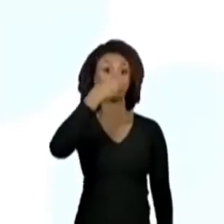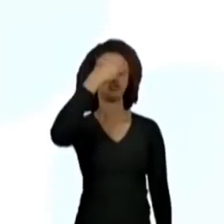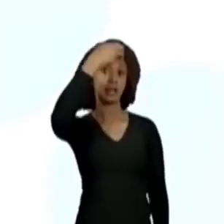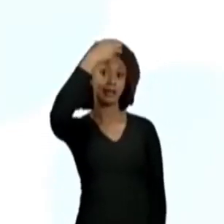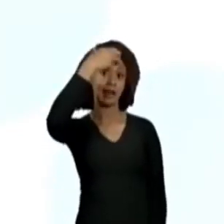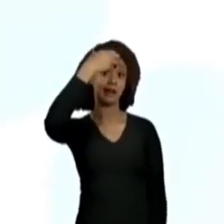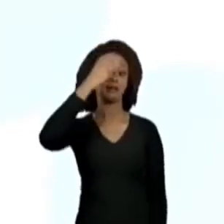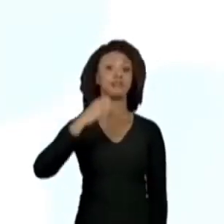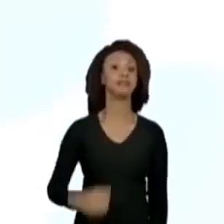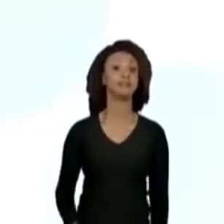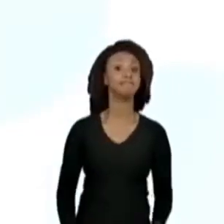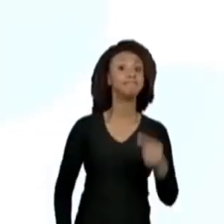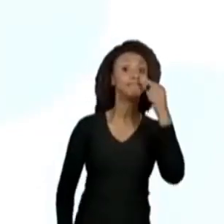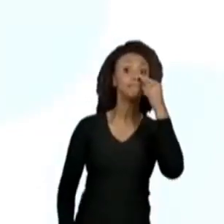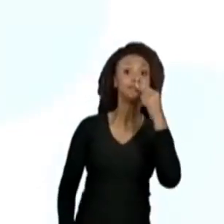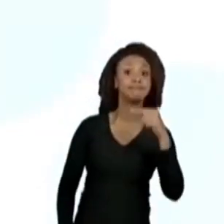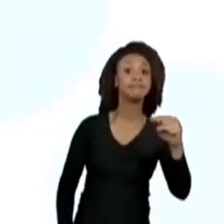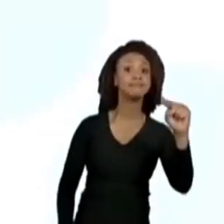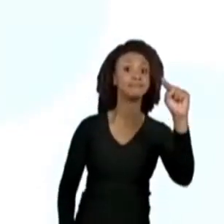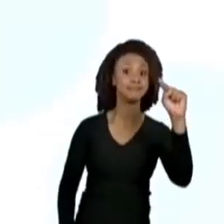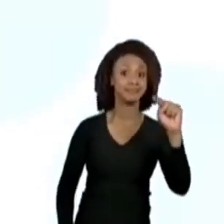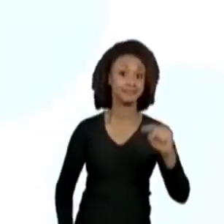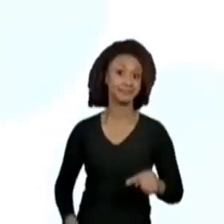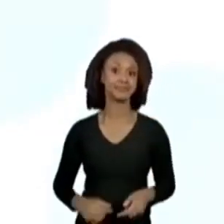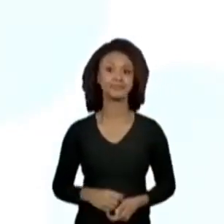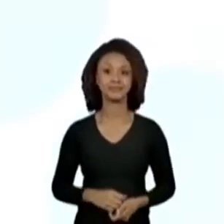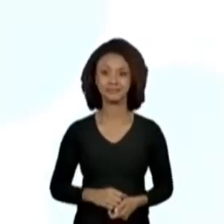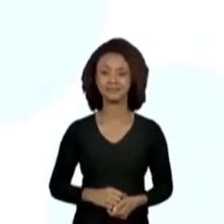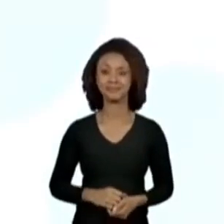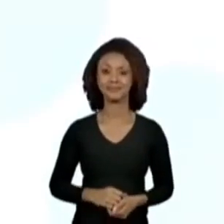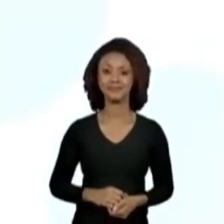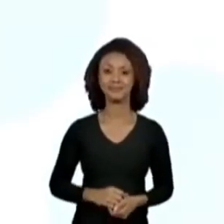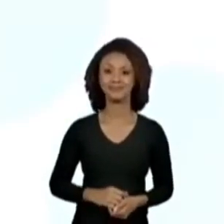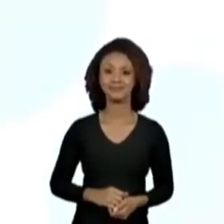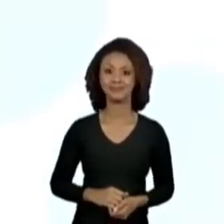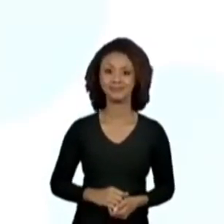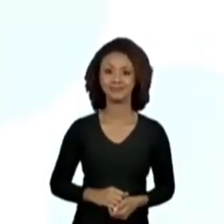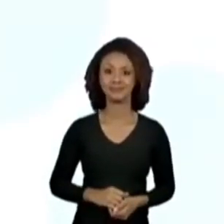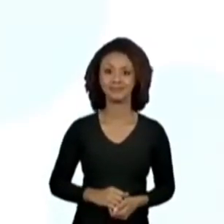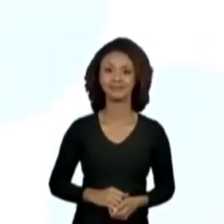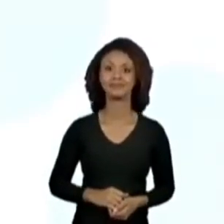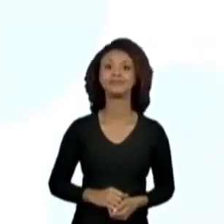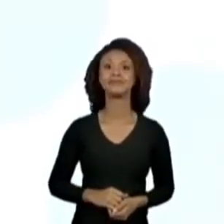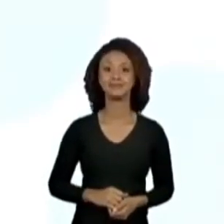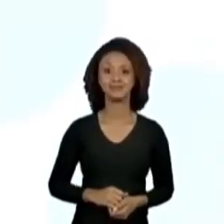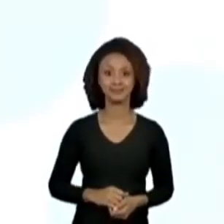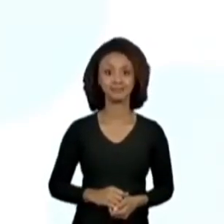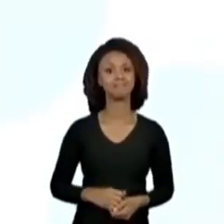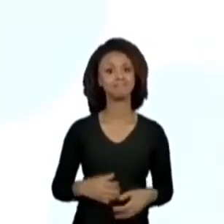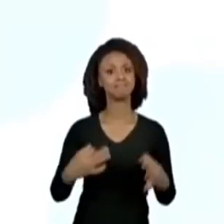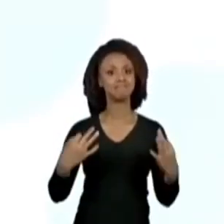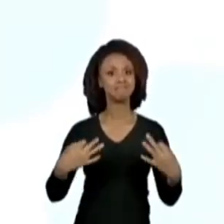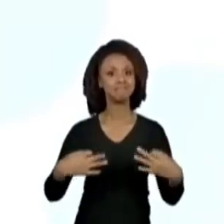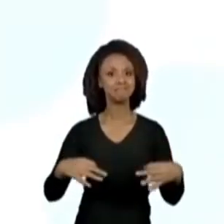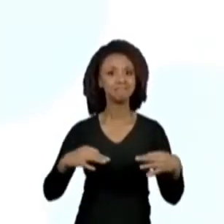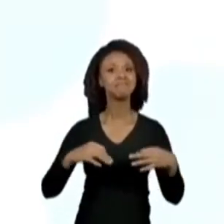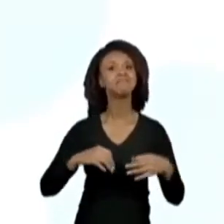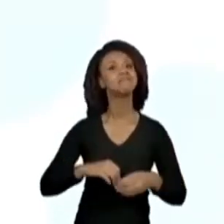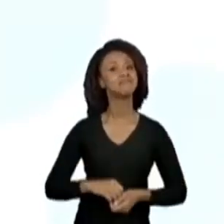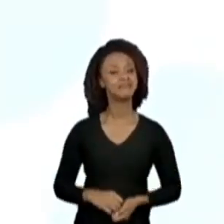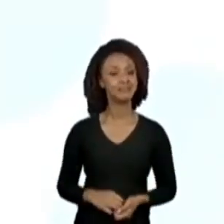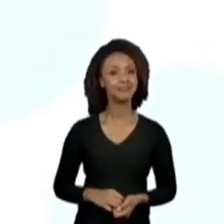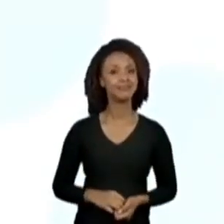O Girafa e o